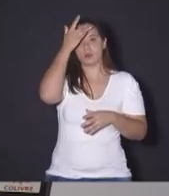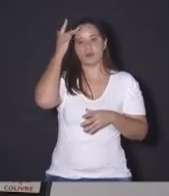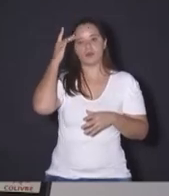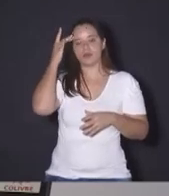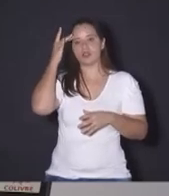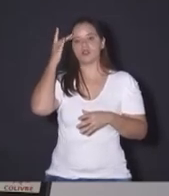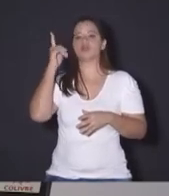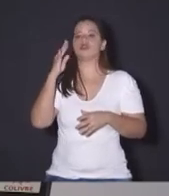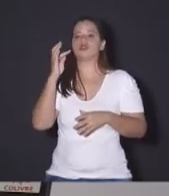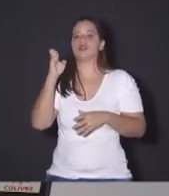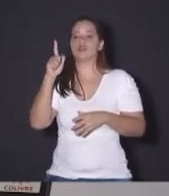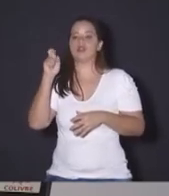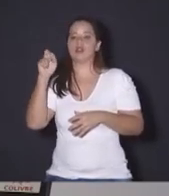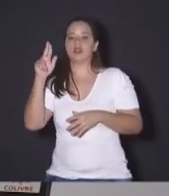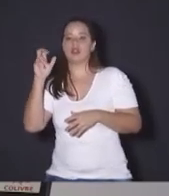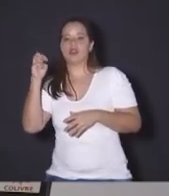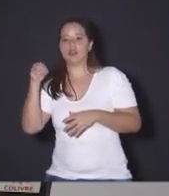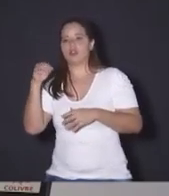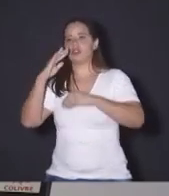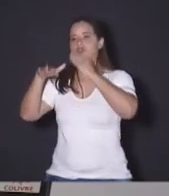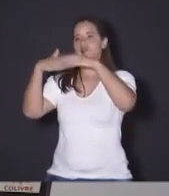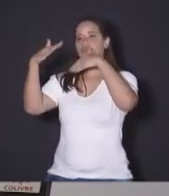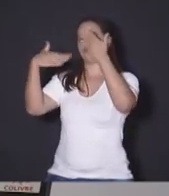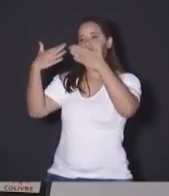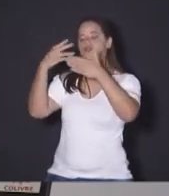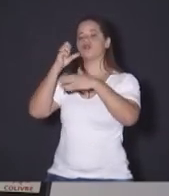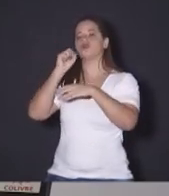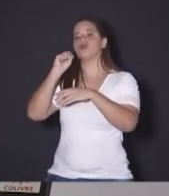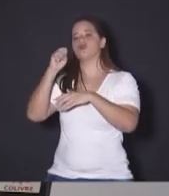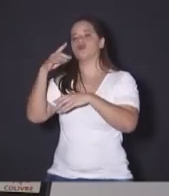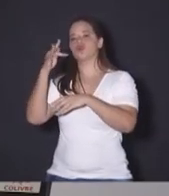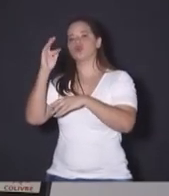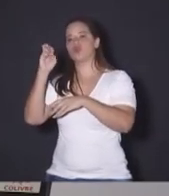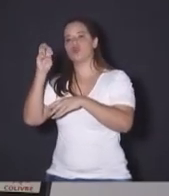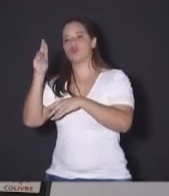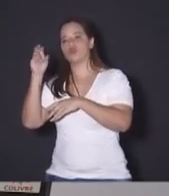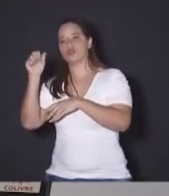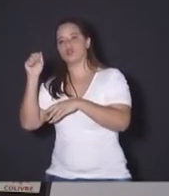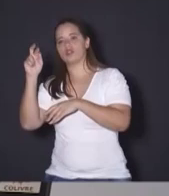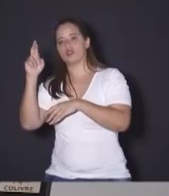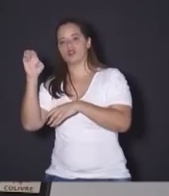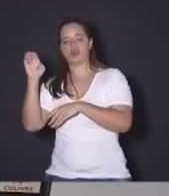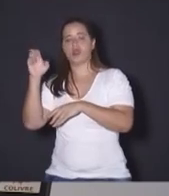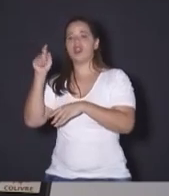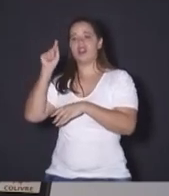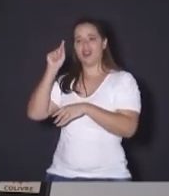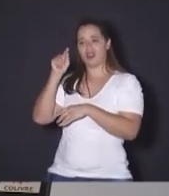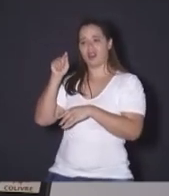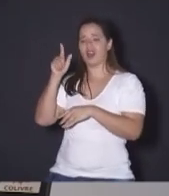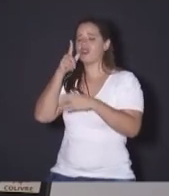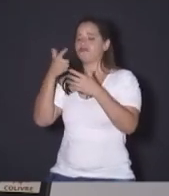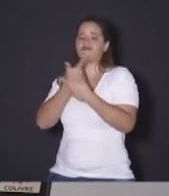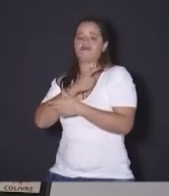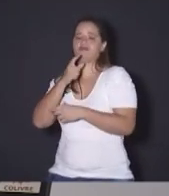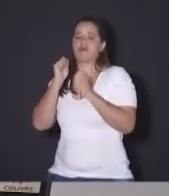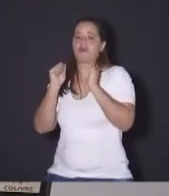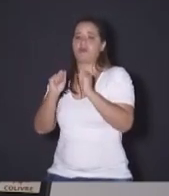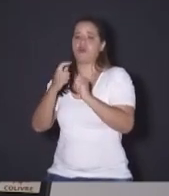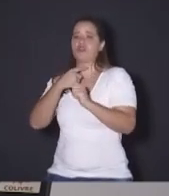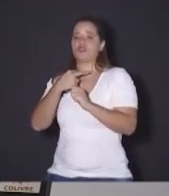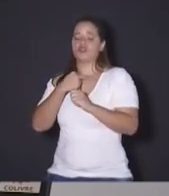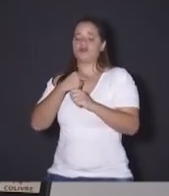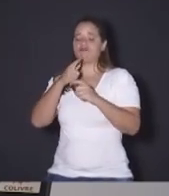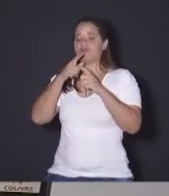no telegrama sobre é desenvolvimento software é e no telegrama não seria possível ter um grupo desse tamanho